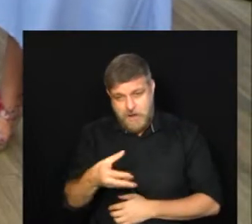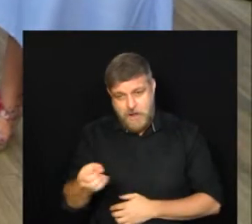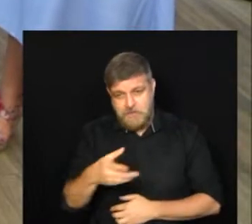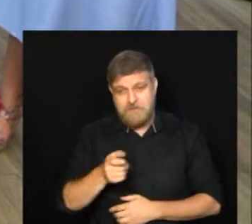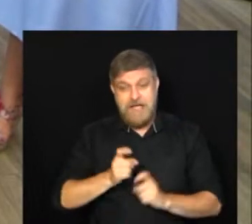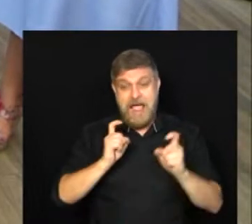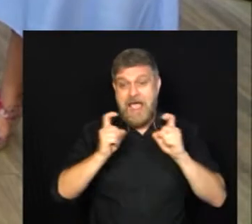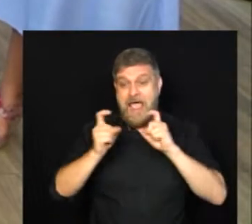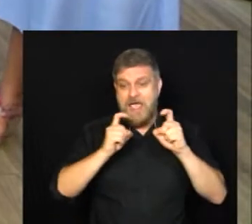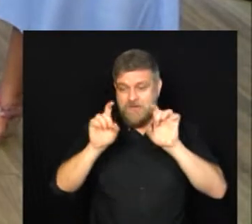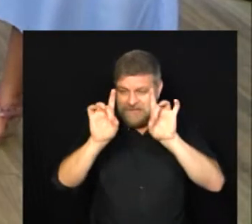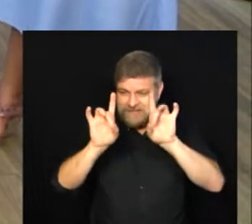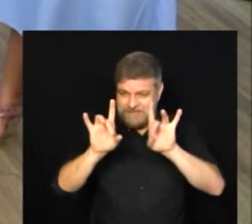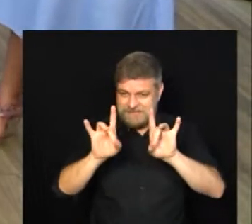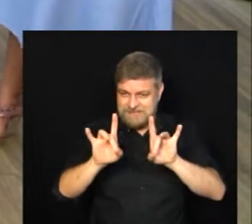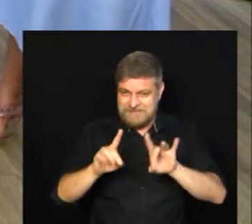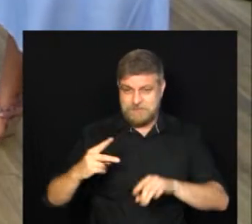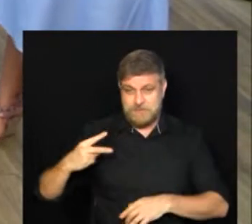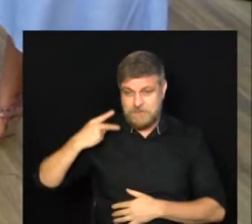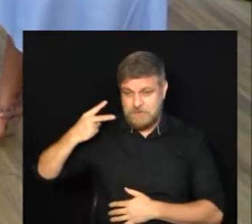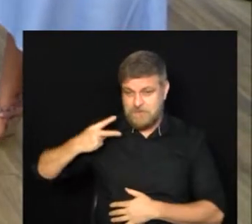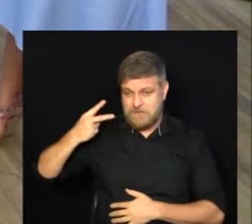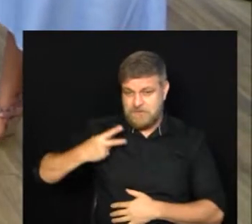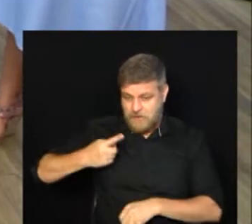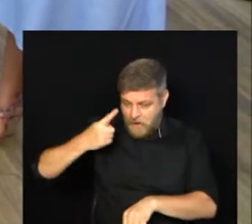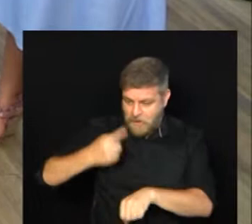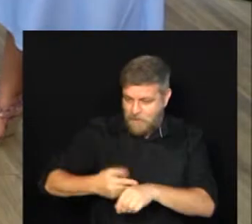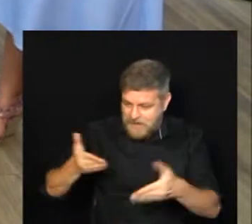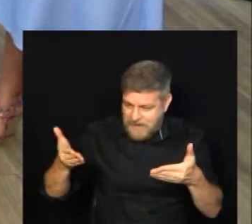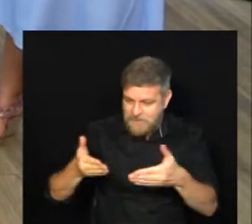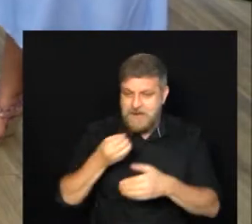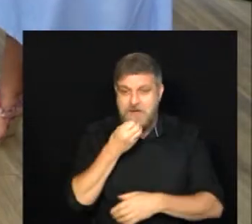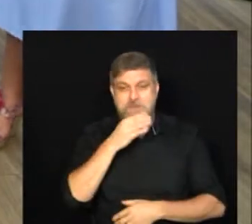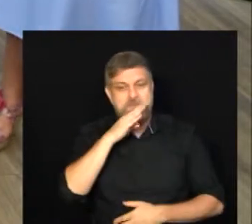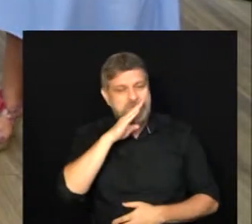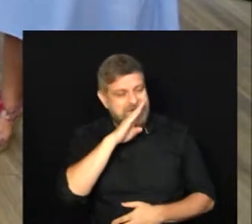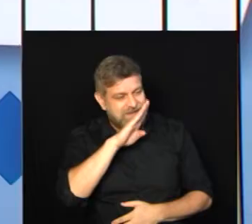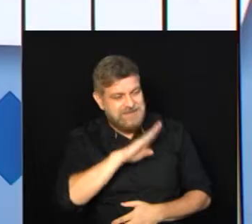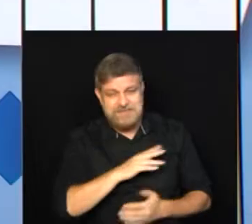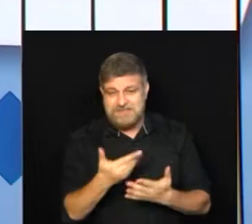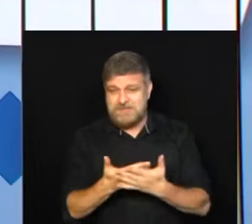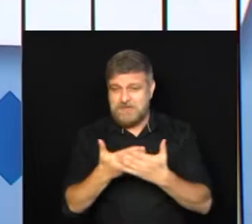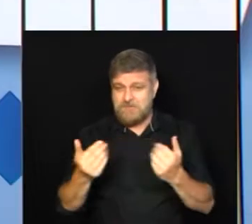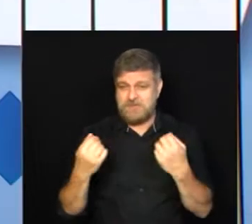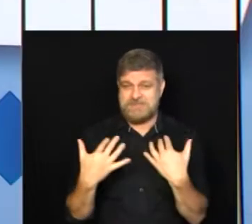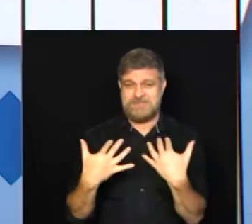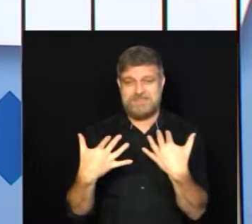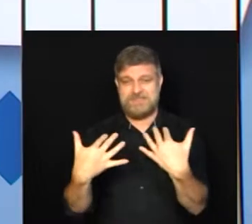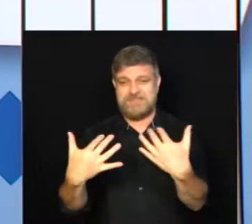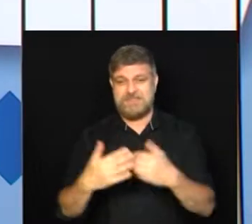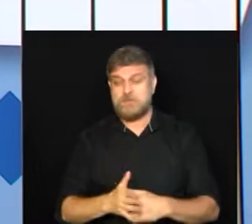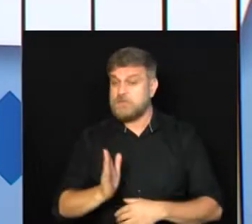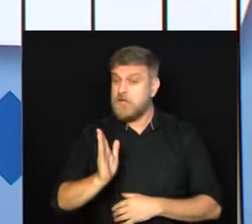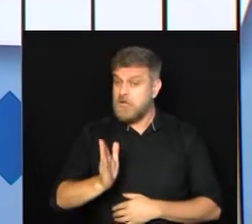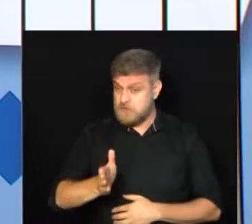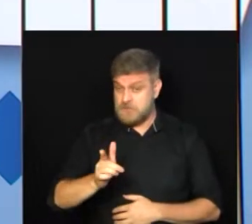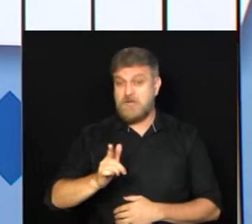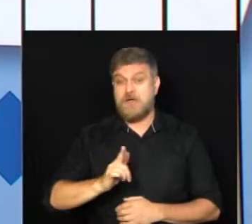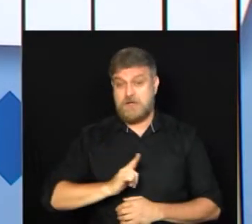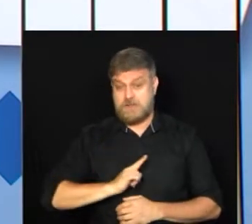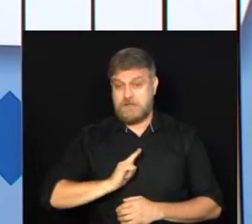às reuniões extraordinárias, então agora é o momento. Boa tarde. Boa tarde a você de casa. E já